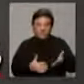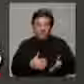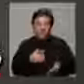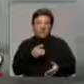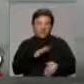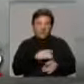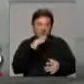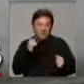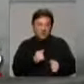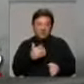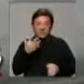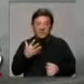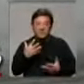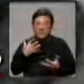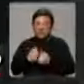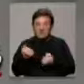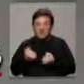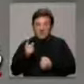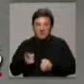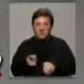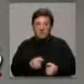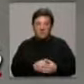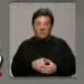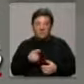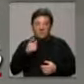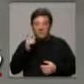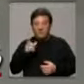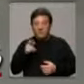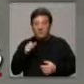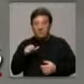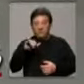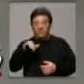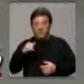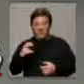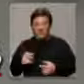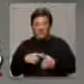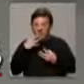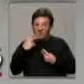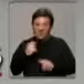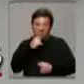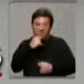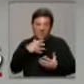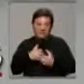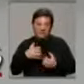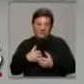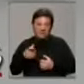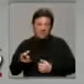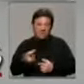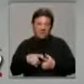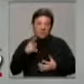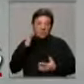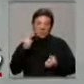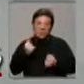hipotermia, 5 em acidentes de carro. No estado da Virgínia são incontáveis os acidentes e o número de